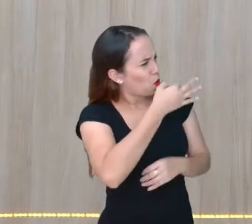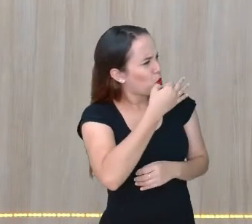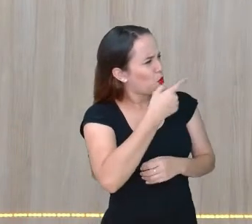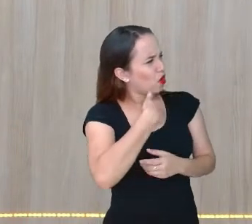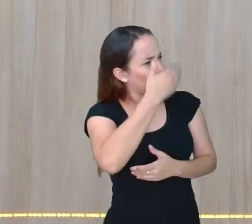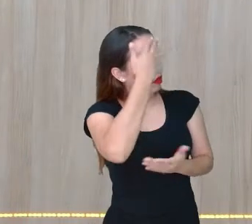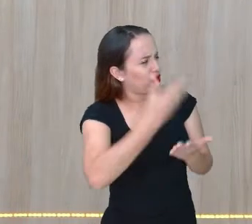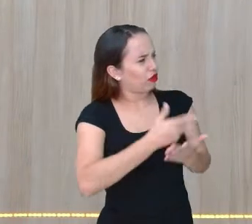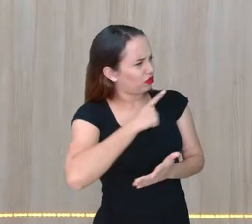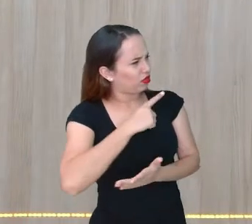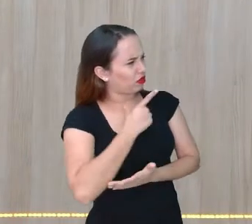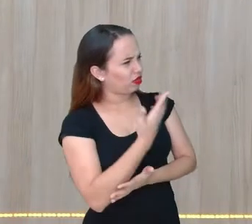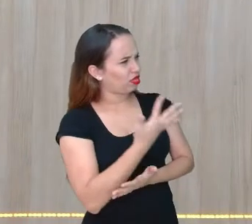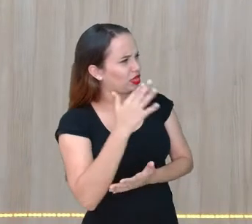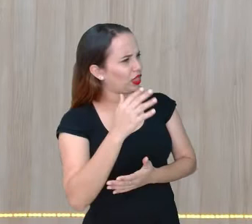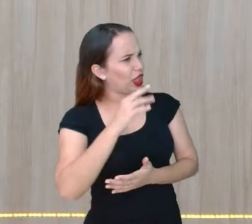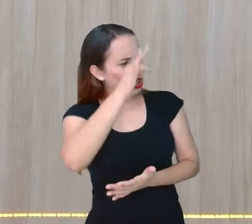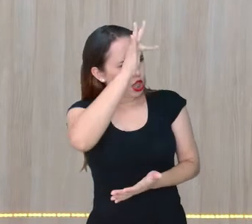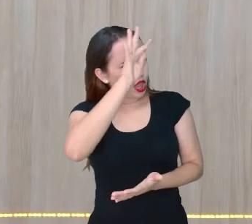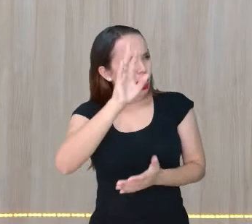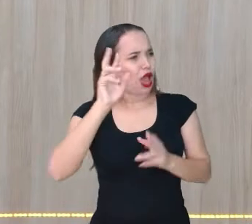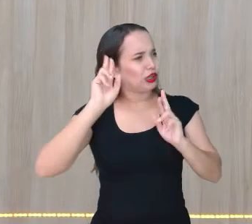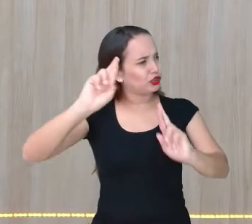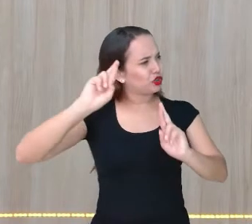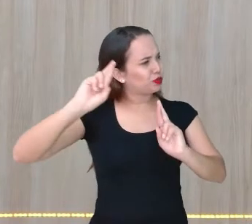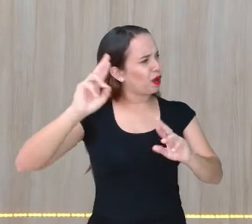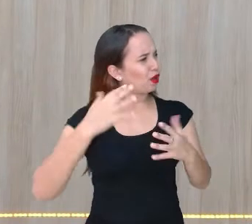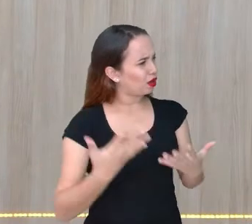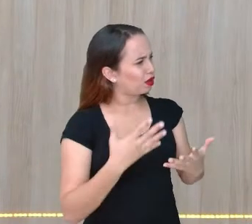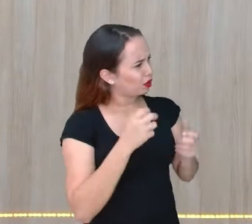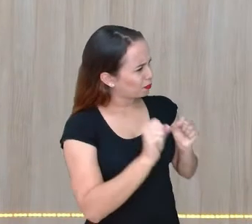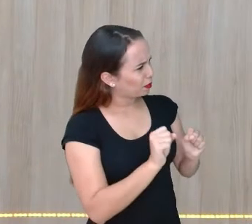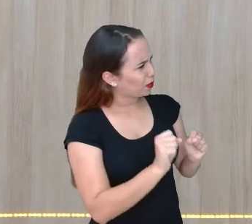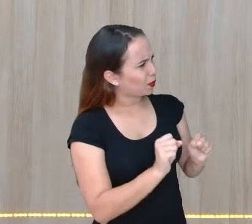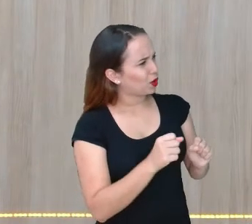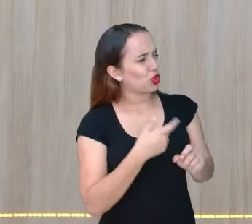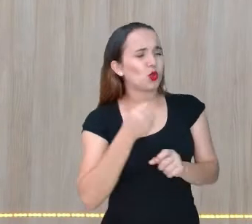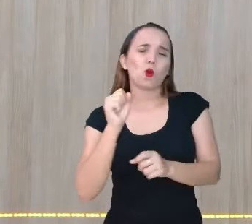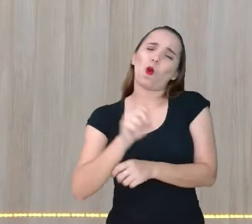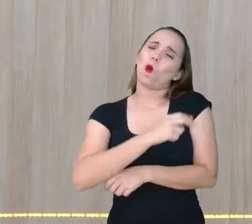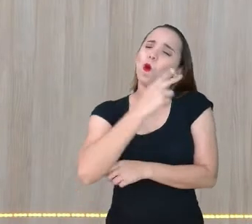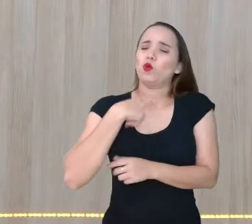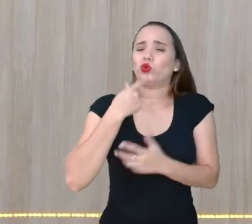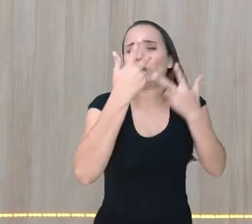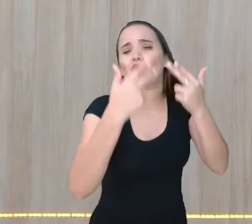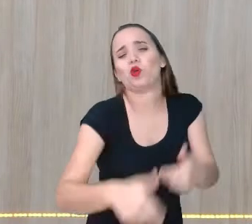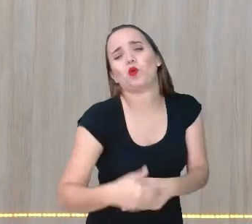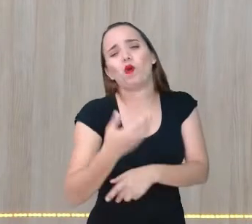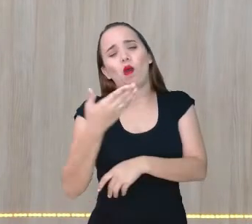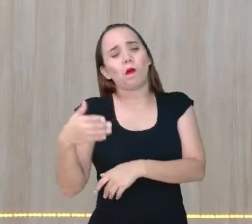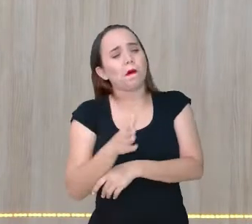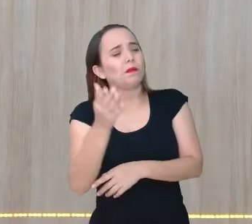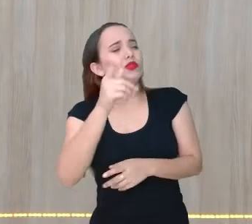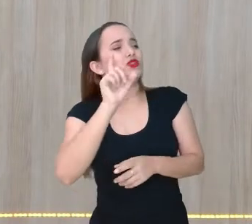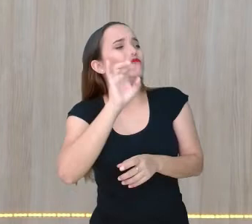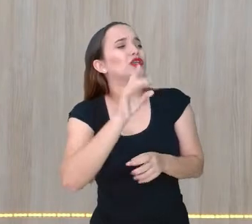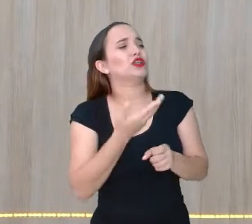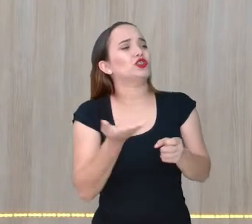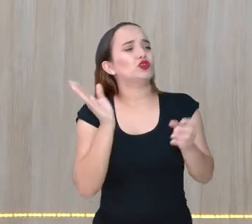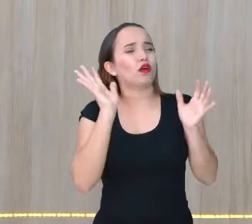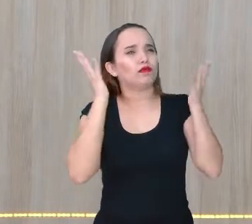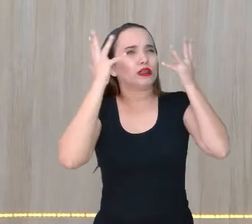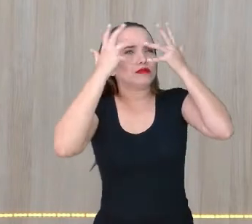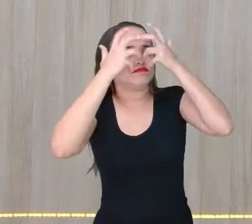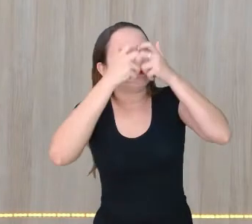essa luz no fim do túnel, ou a gente está igual esse peixinho aí, que só vê escuridão e esgoto sendo jogado a céu aberto?